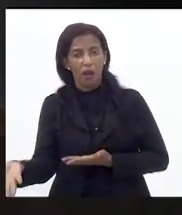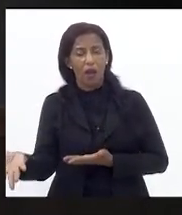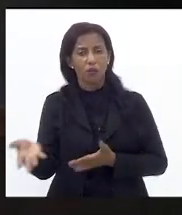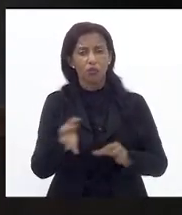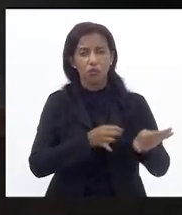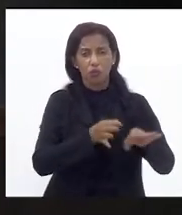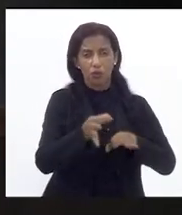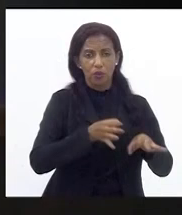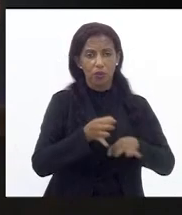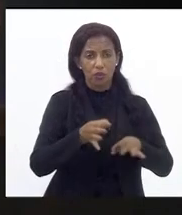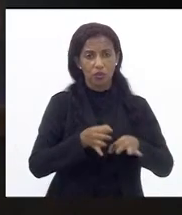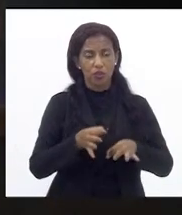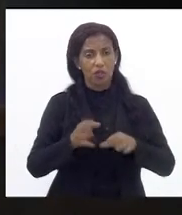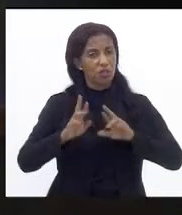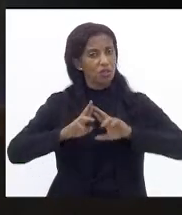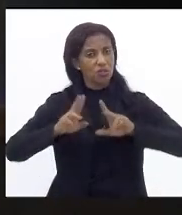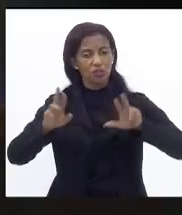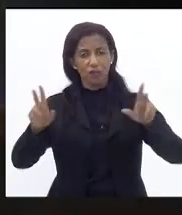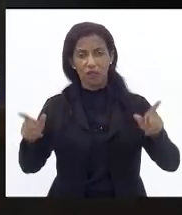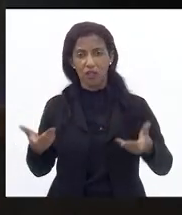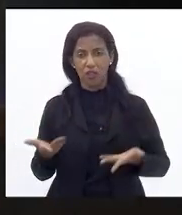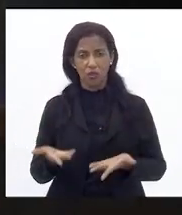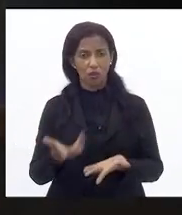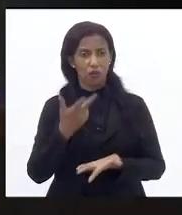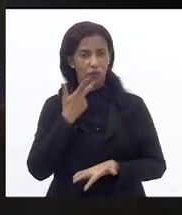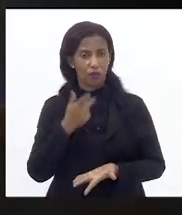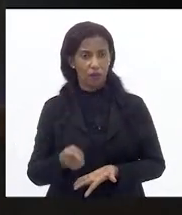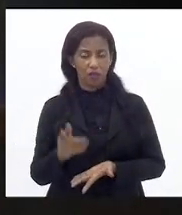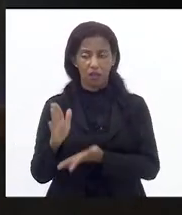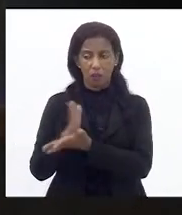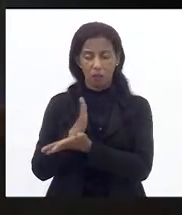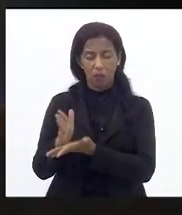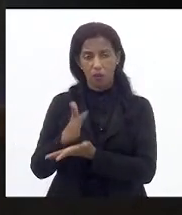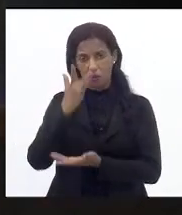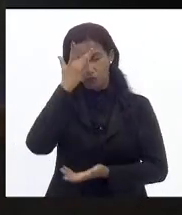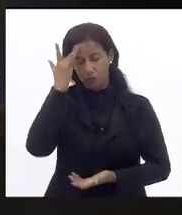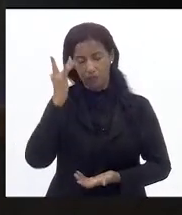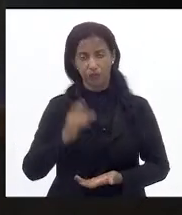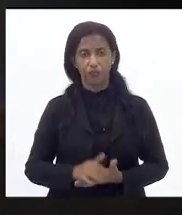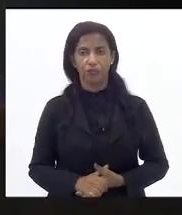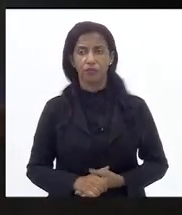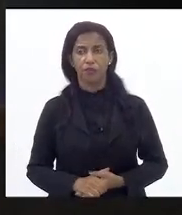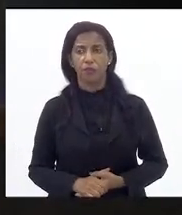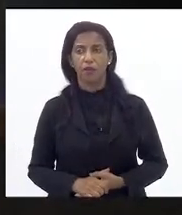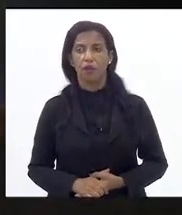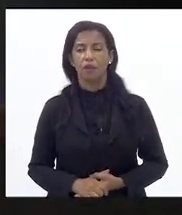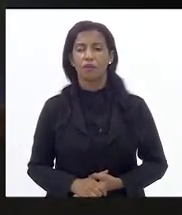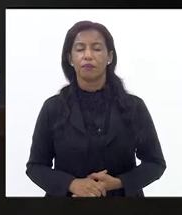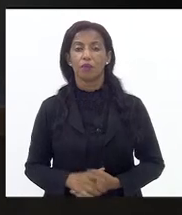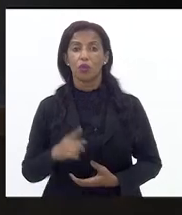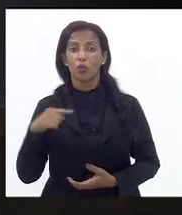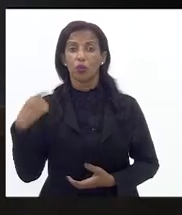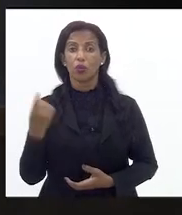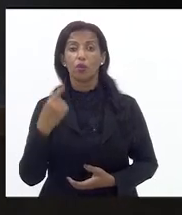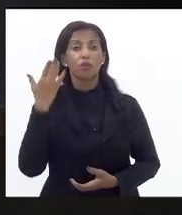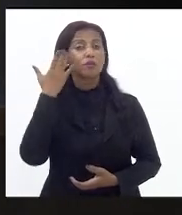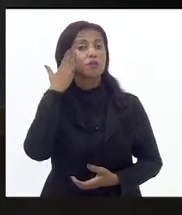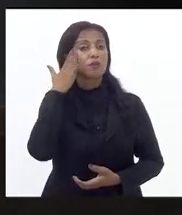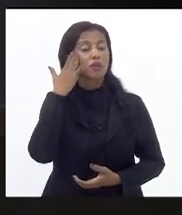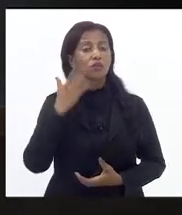esses projetos Diferentemente aquilo que foi dito por alguns é o nosso entendimento